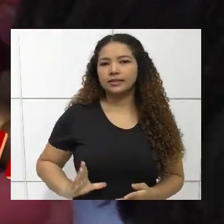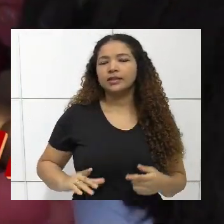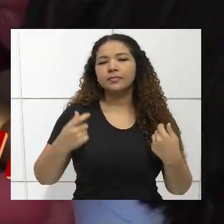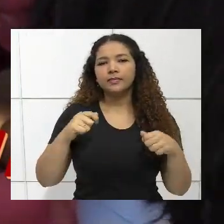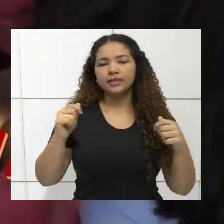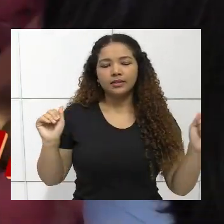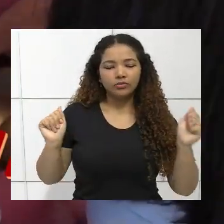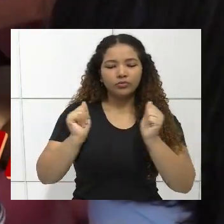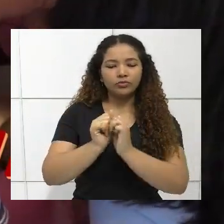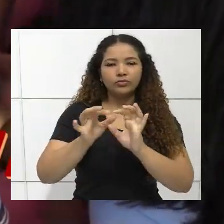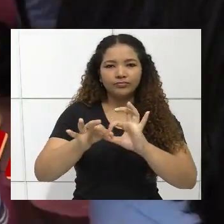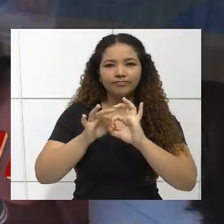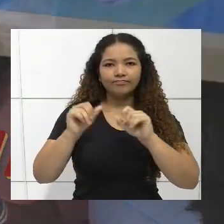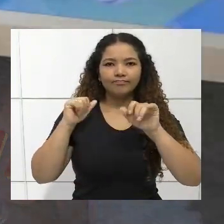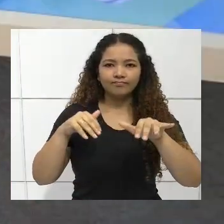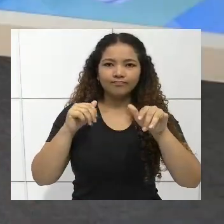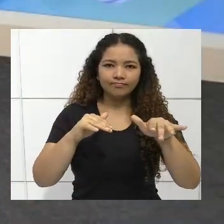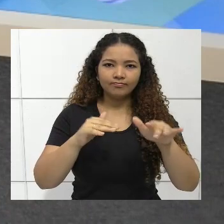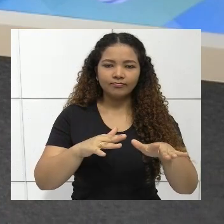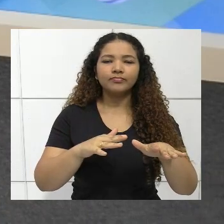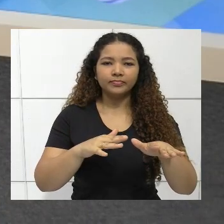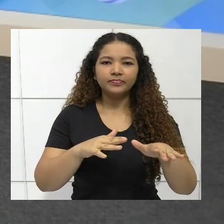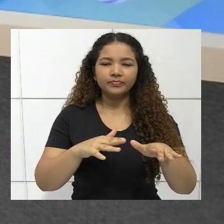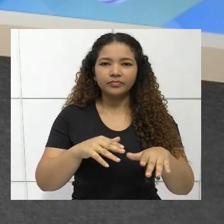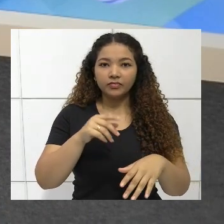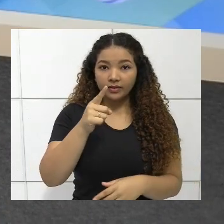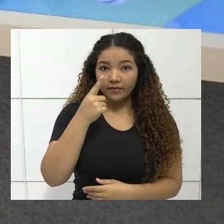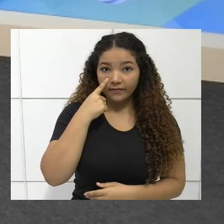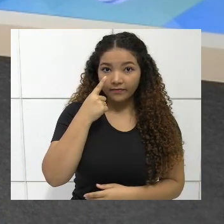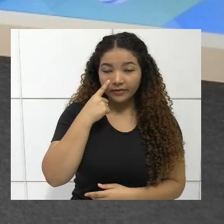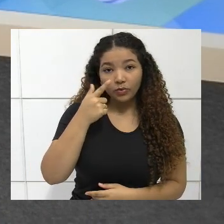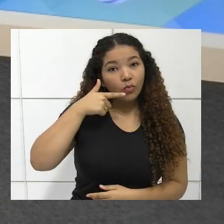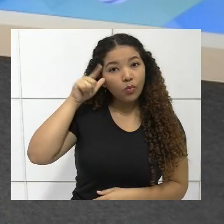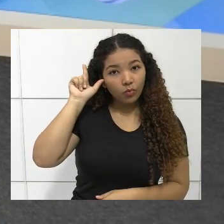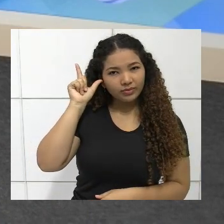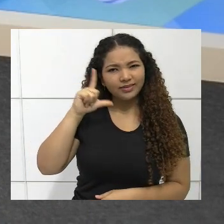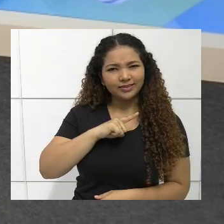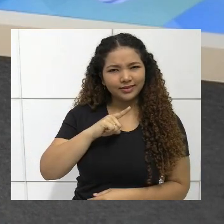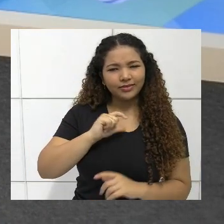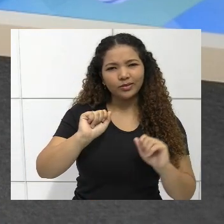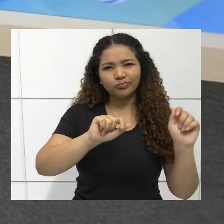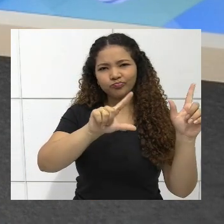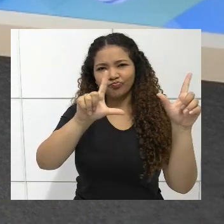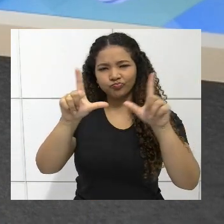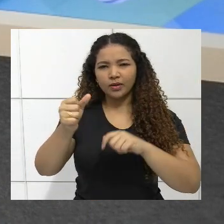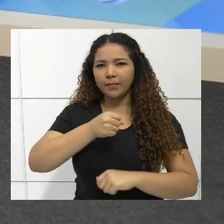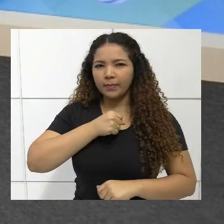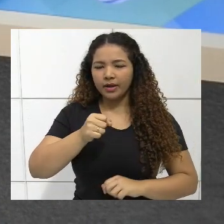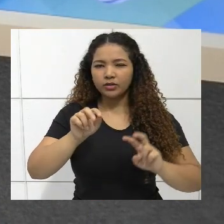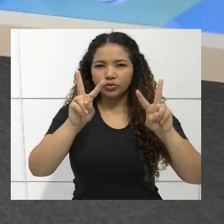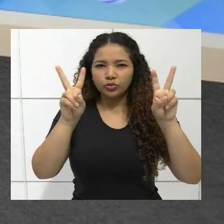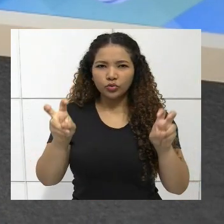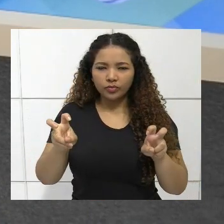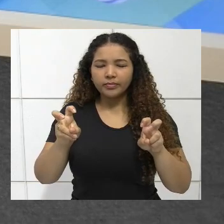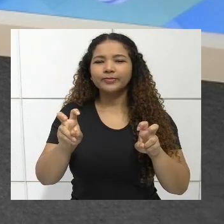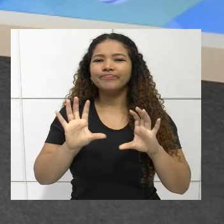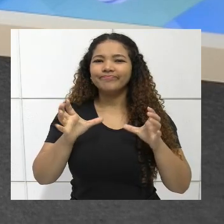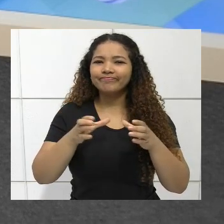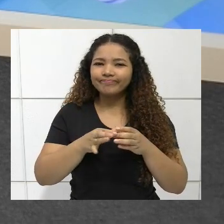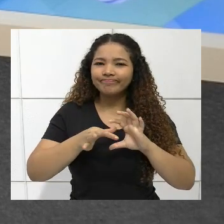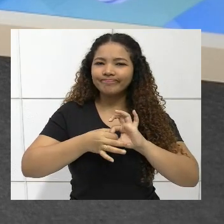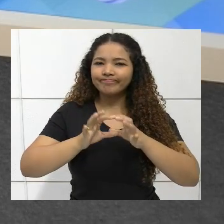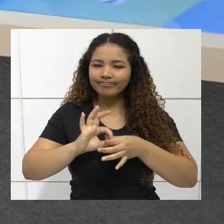prol da família. Então tá aí, ontem nós trouxemos uma matéria acerca de uma campanha de oração realizada pela Igreja